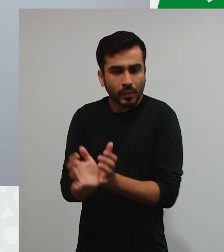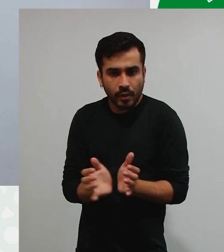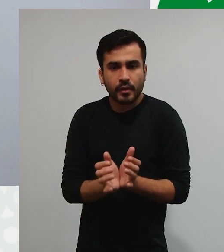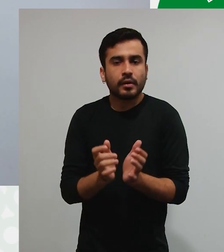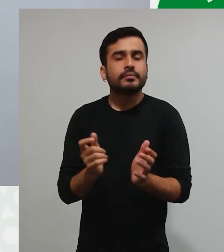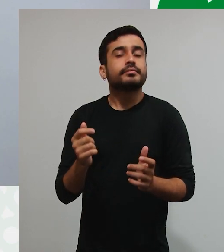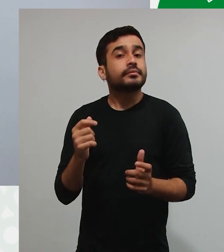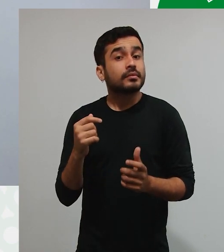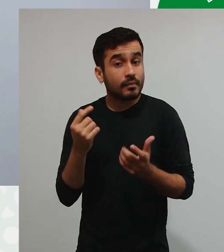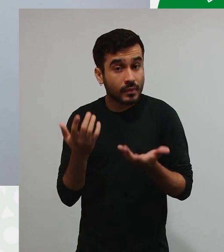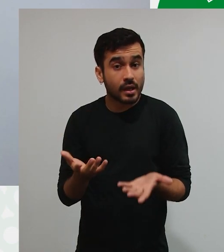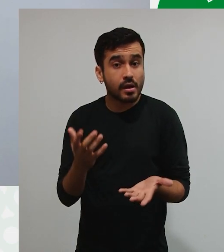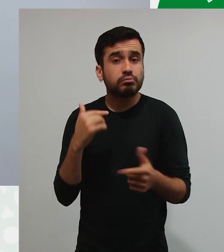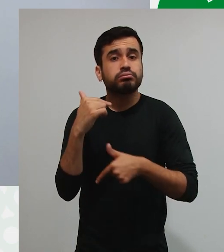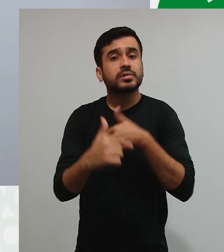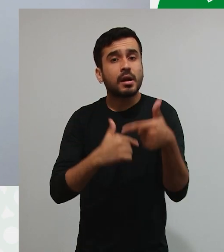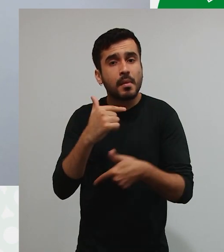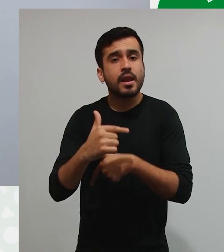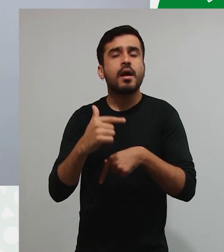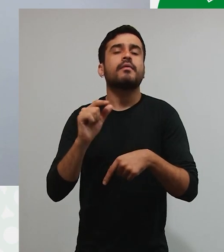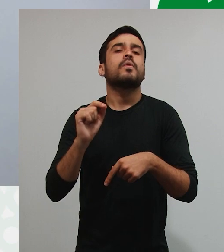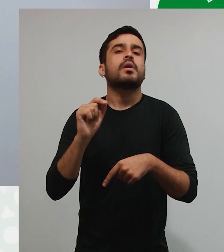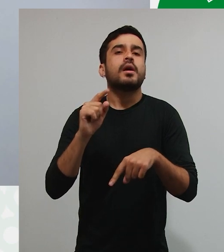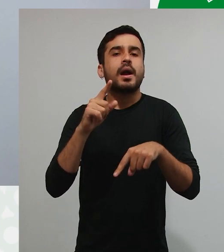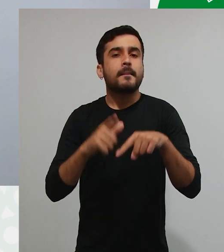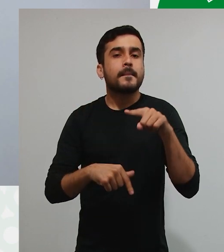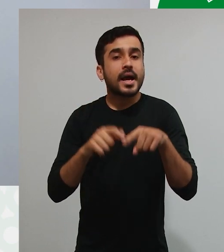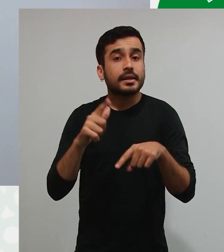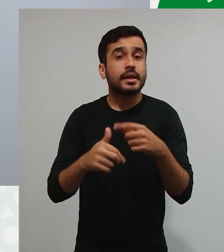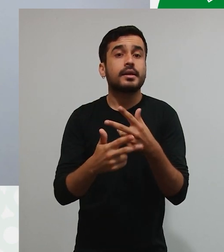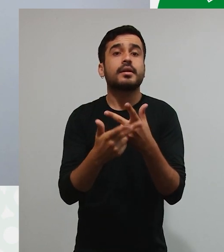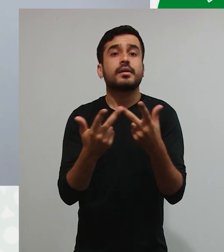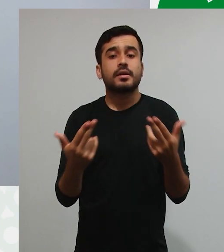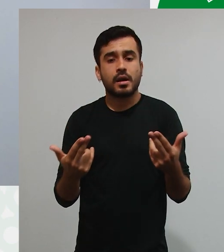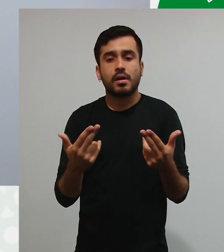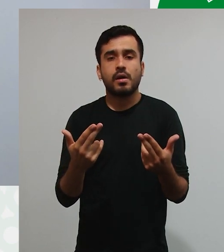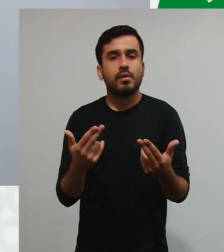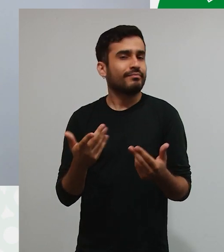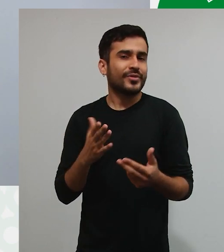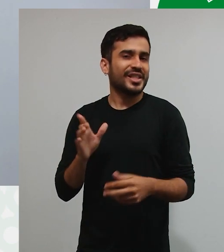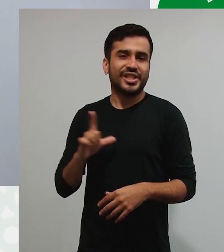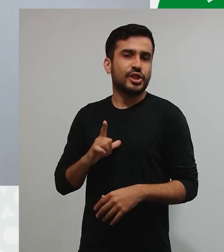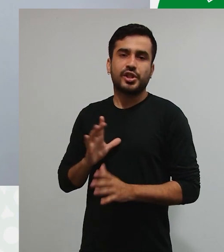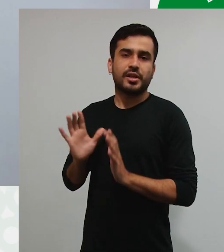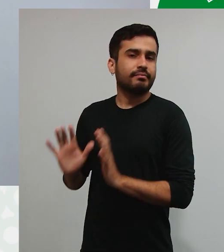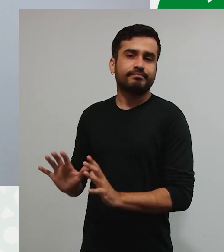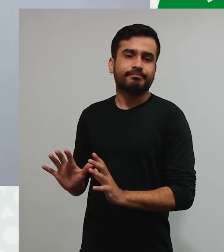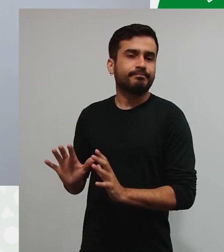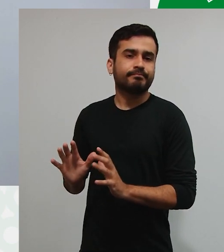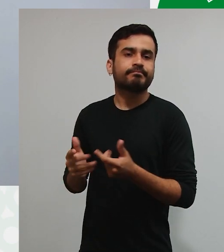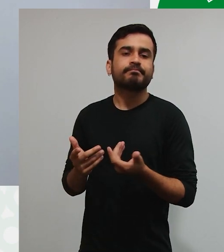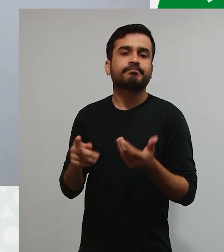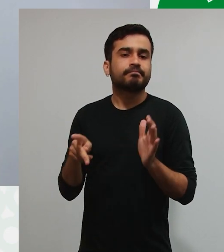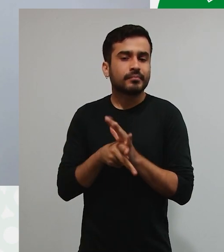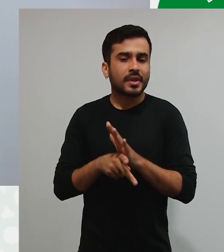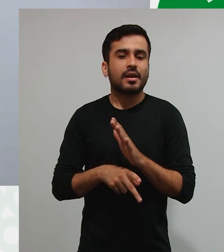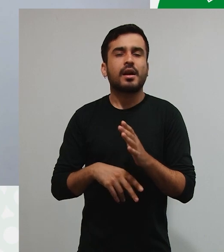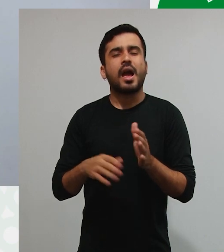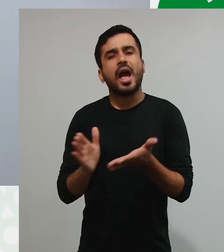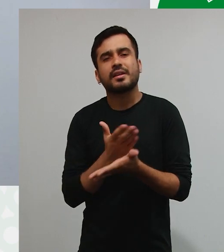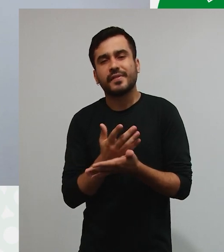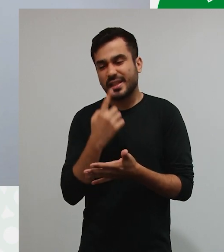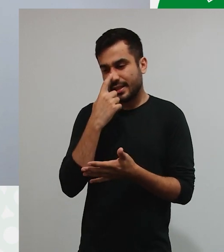Eu tinha uma turma enorme, já desde o início, 40 alunos, multisseriado, né, que são as 4